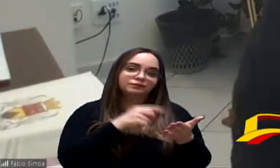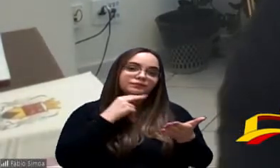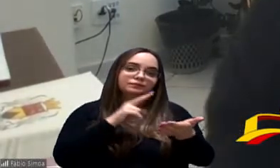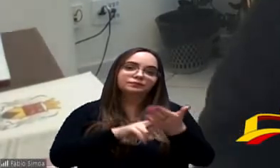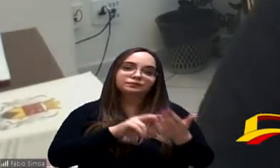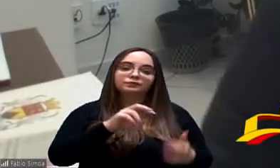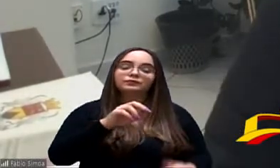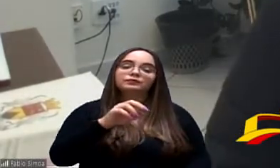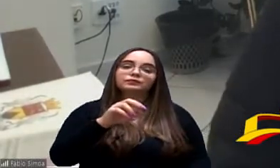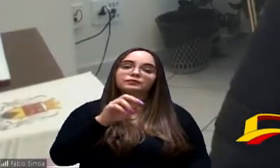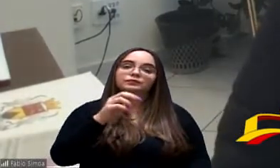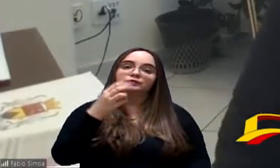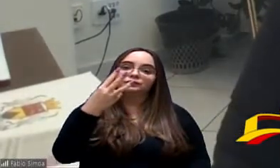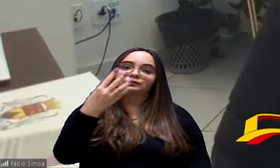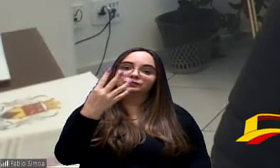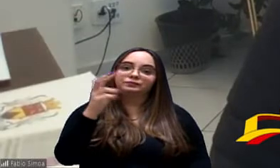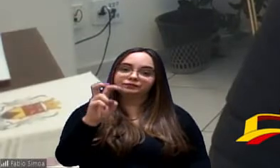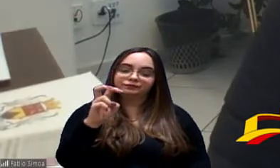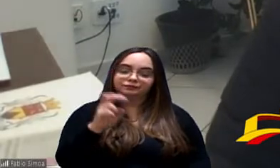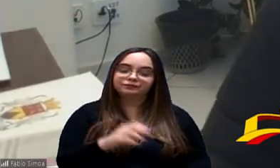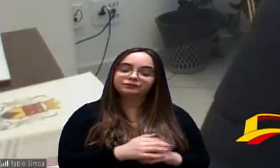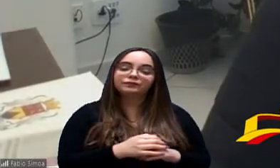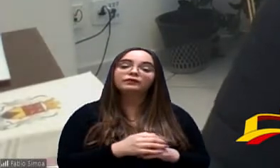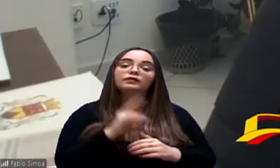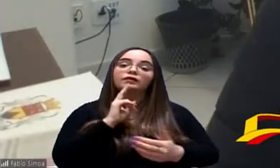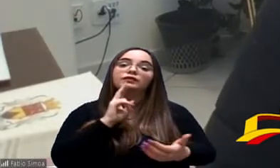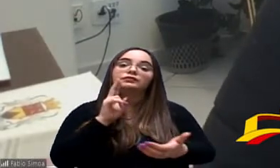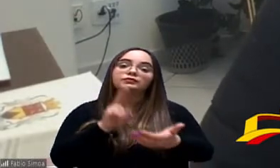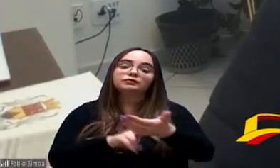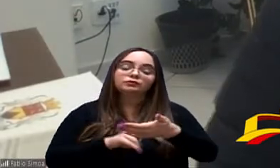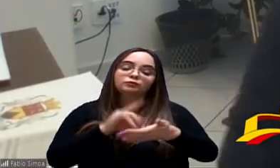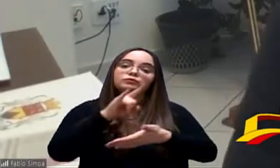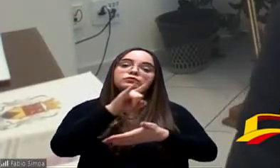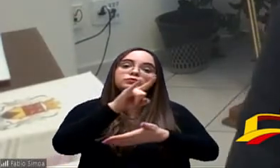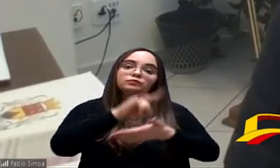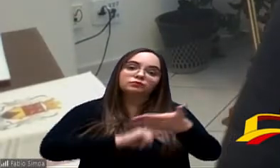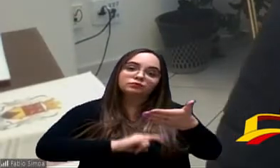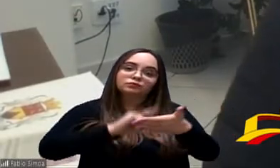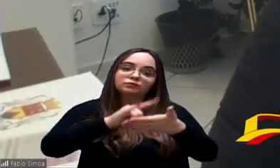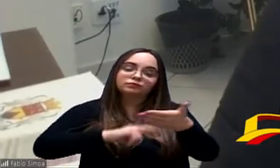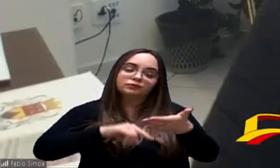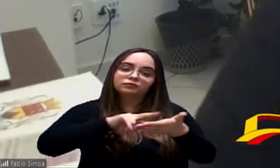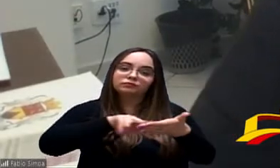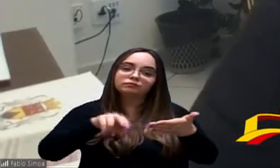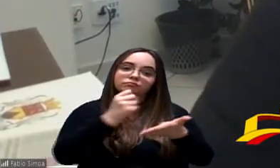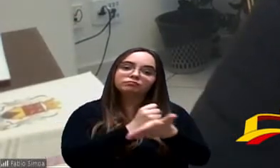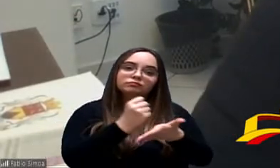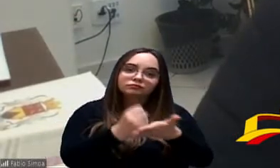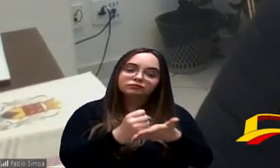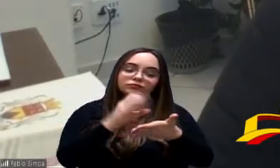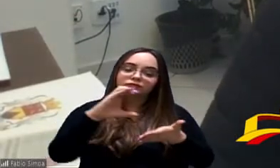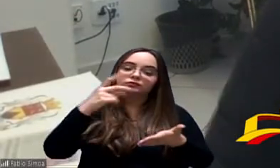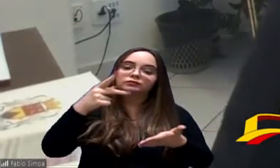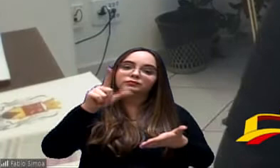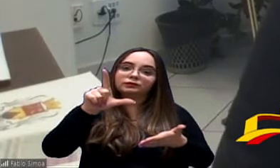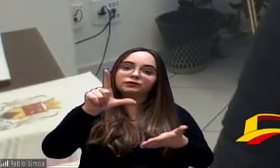345/2021, ofício da Prefeitura Municipal de Sorocaba, encaminhando documentos de contratos, prorrogações, rescisões, CPL